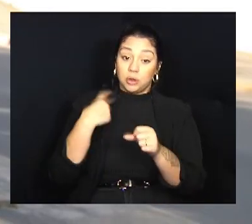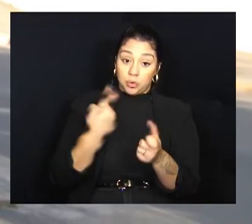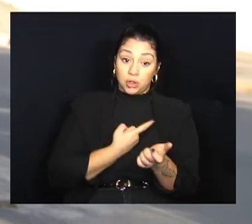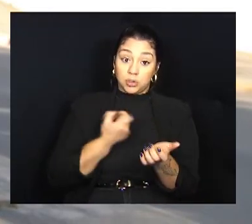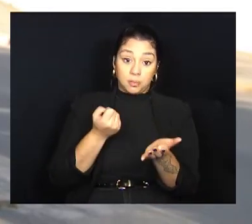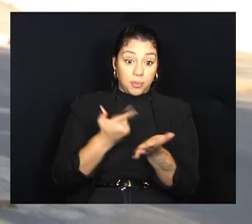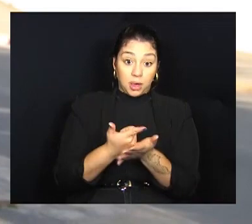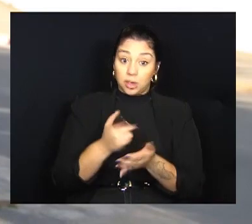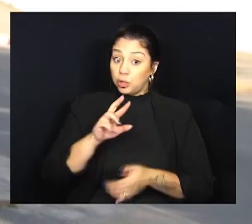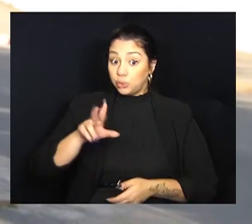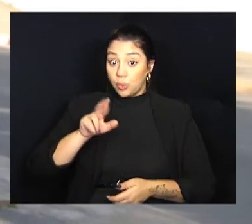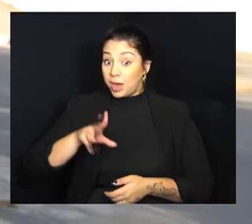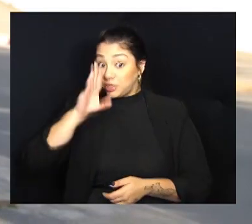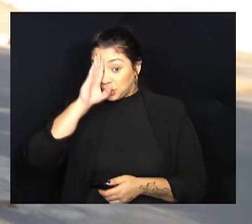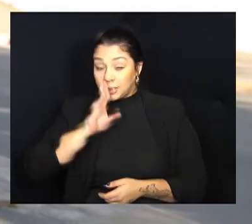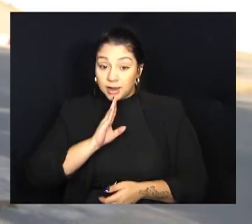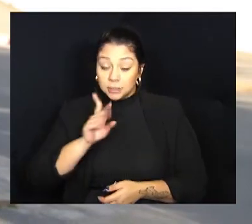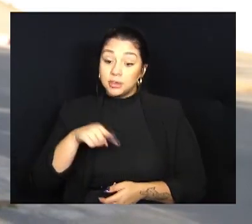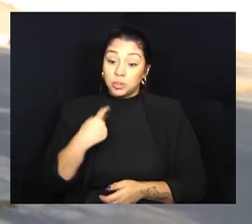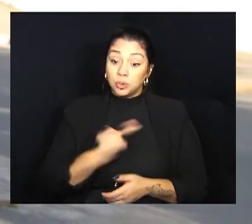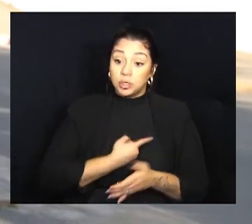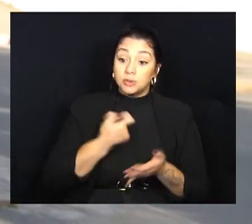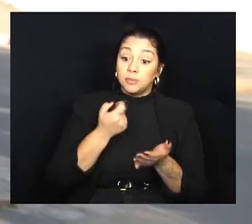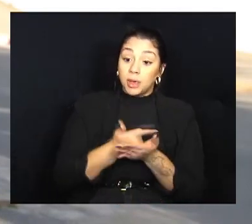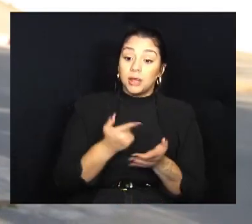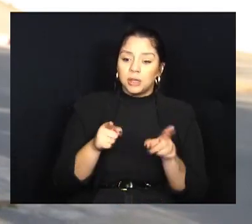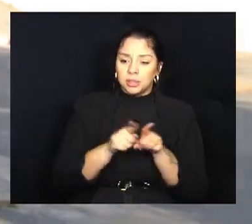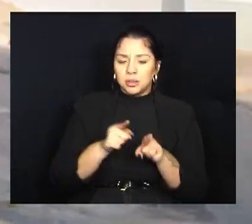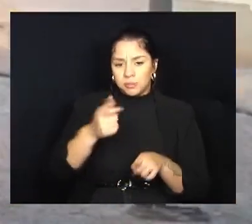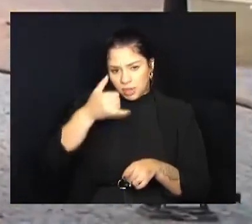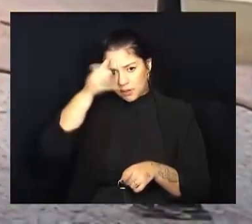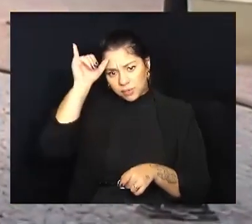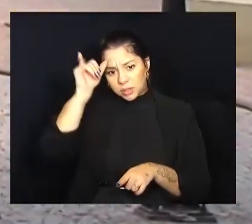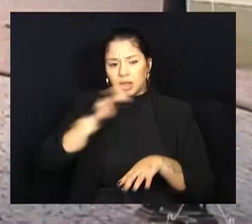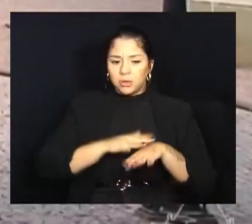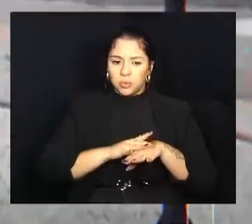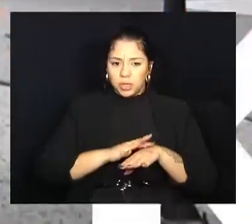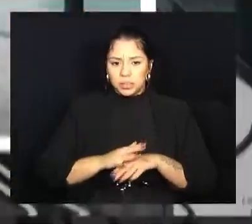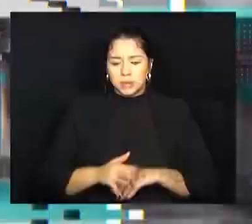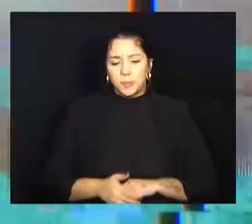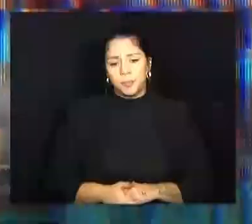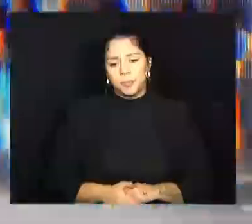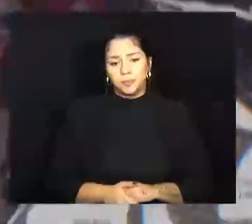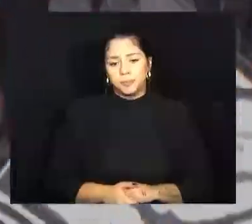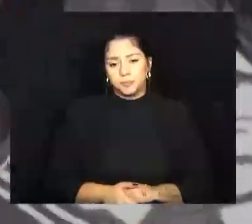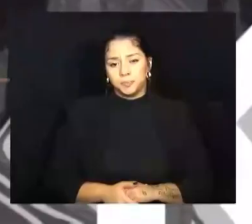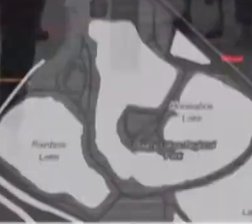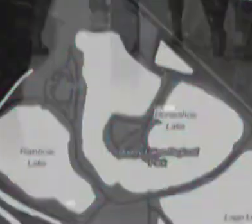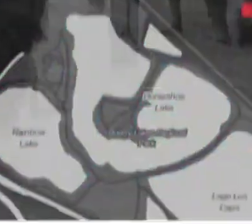está pedindo nada de graça. E outra também para evitar doença, né?